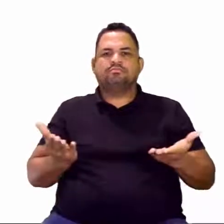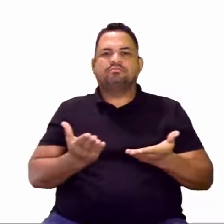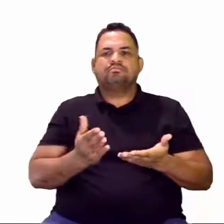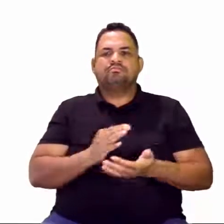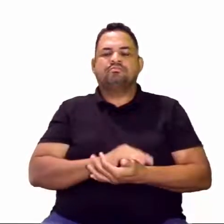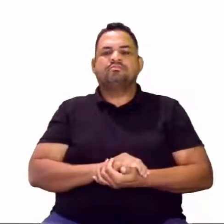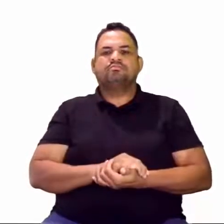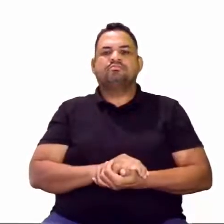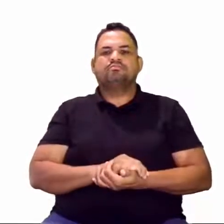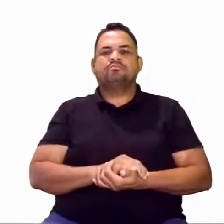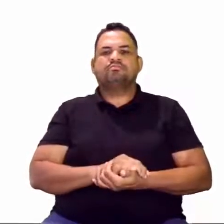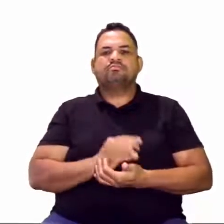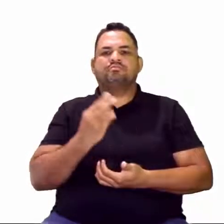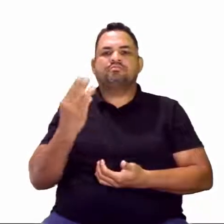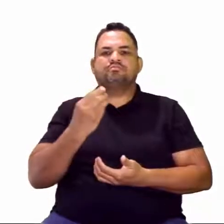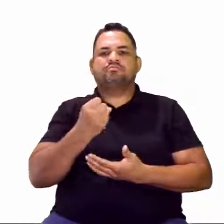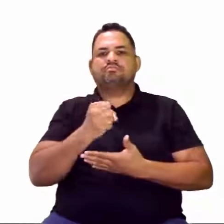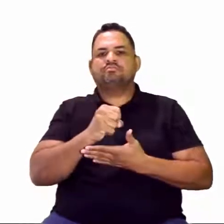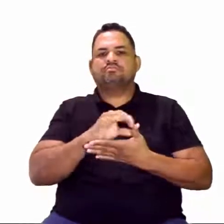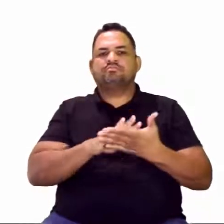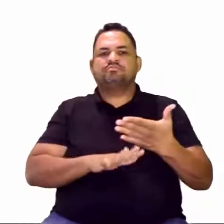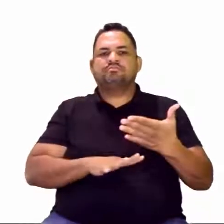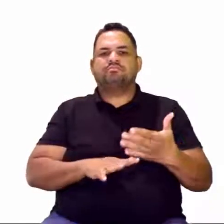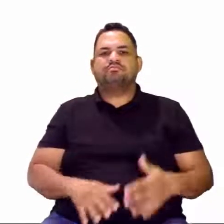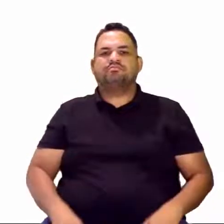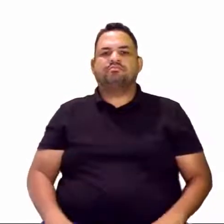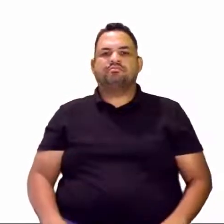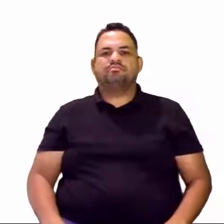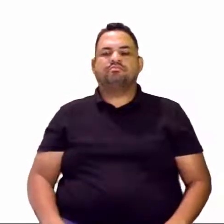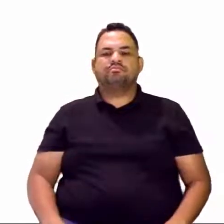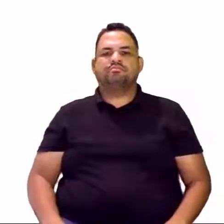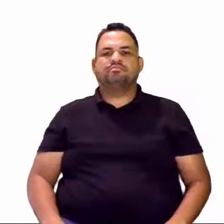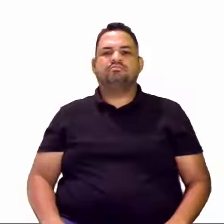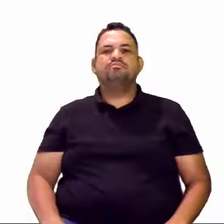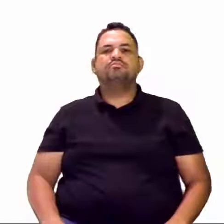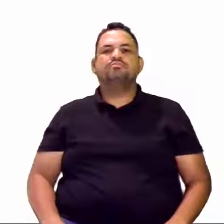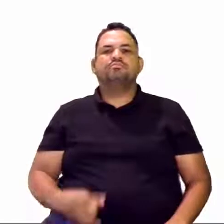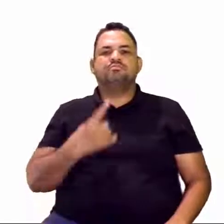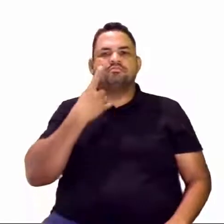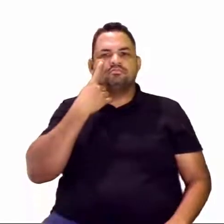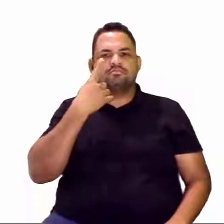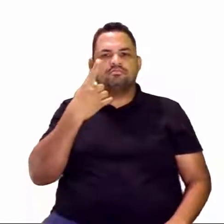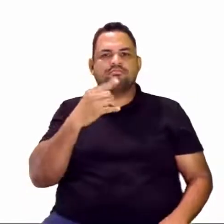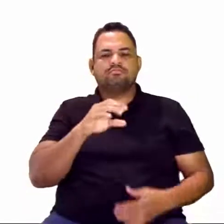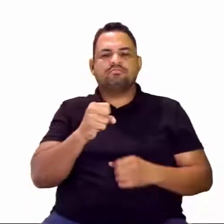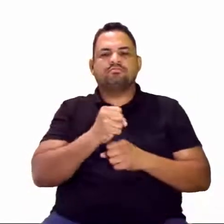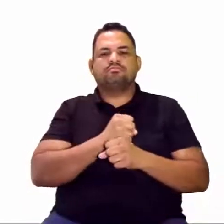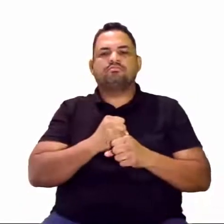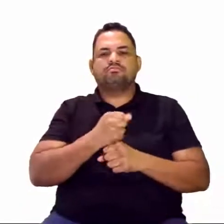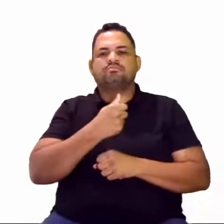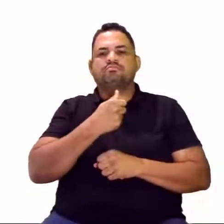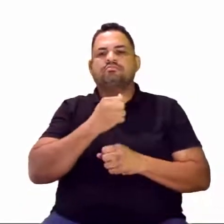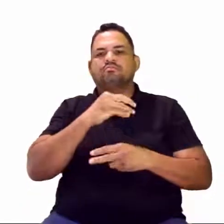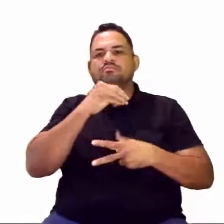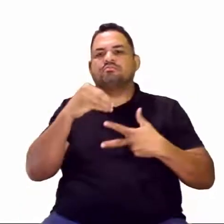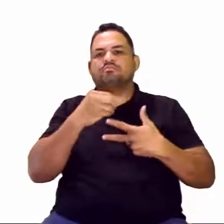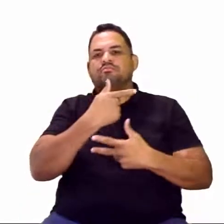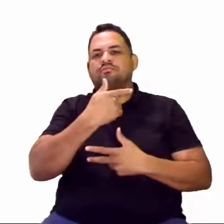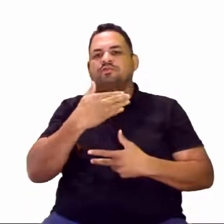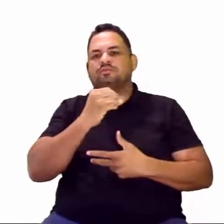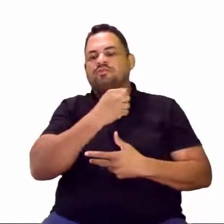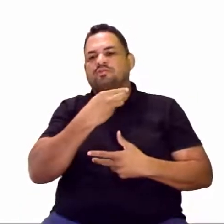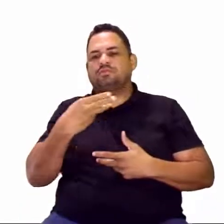agora com a terceira questão para ser comentada. E foi no Enem de 2013 que essa questão